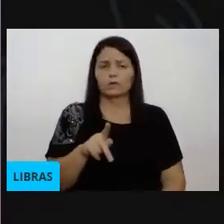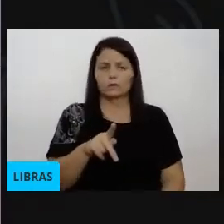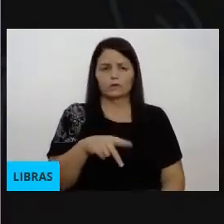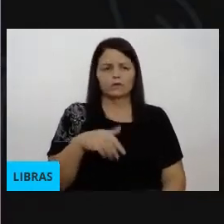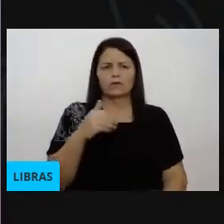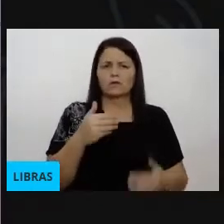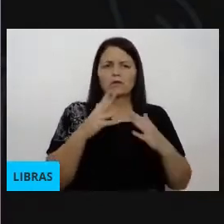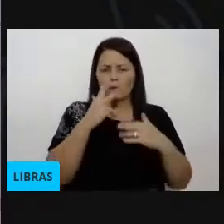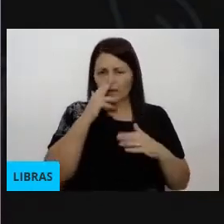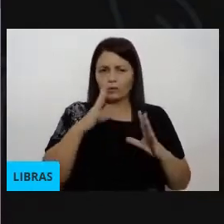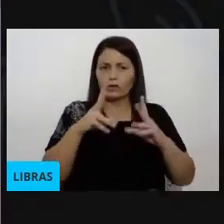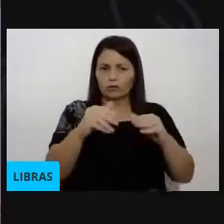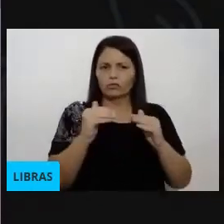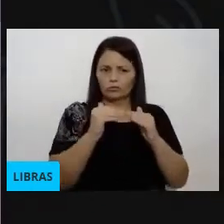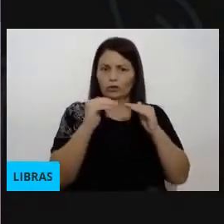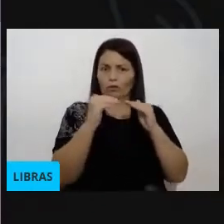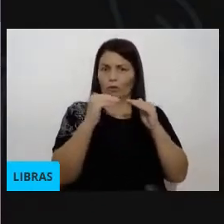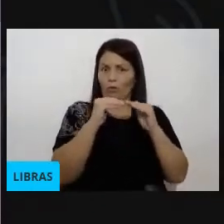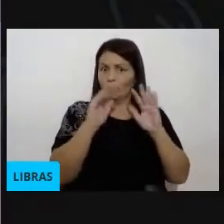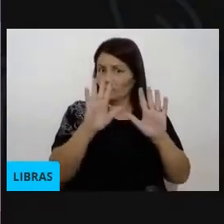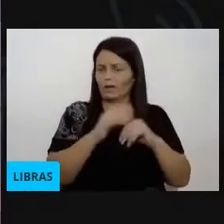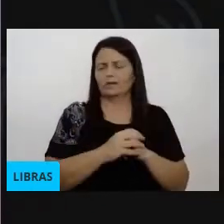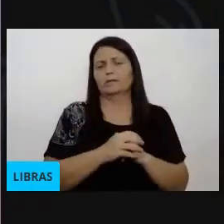concorda, também deviam continuar atendendo.